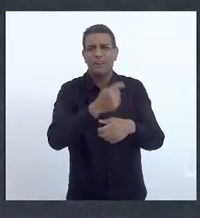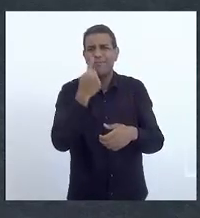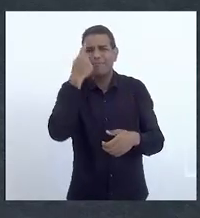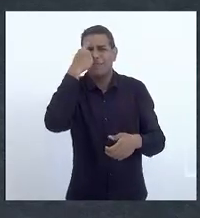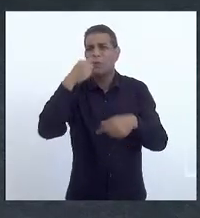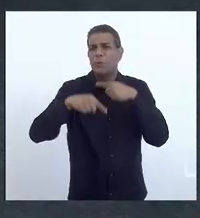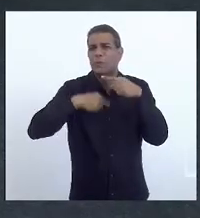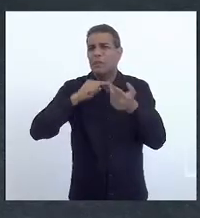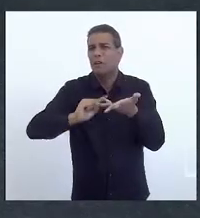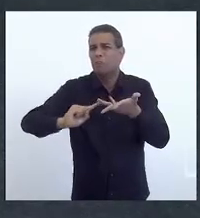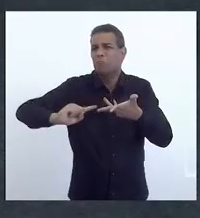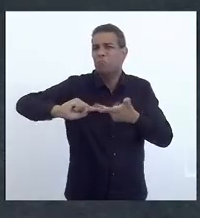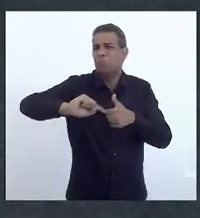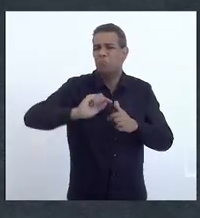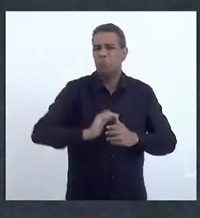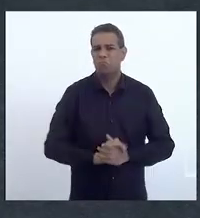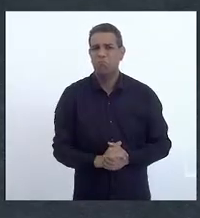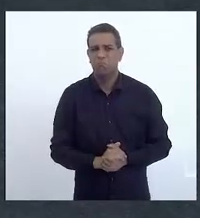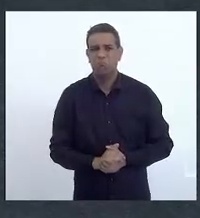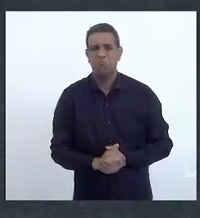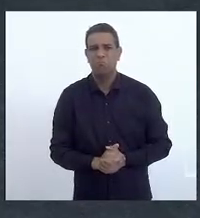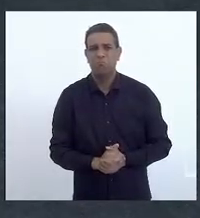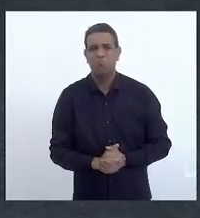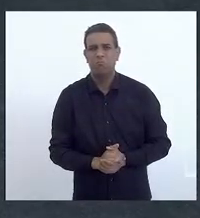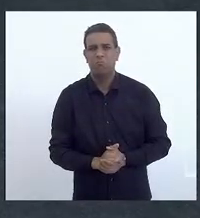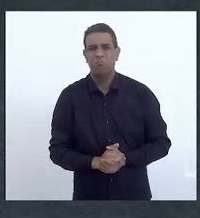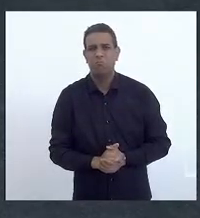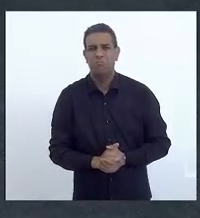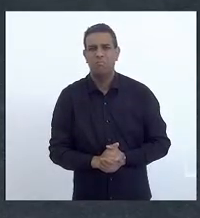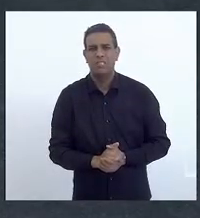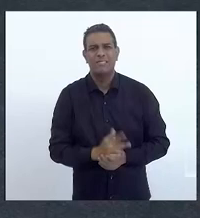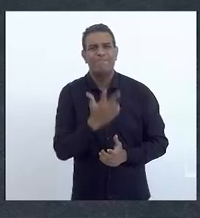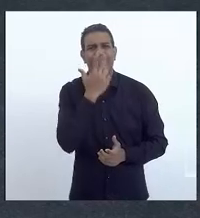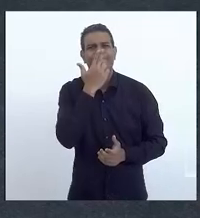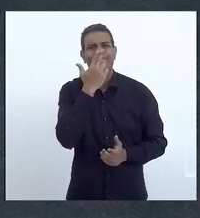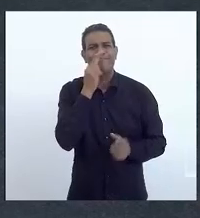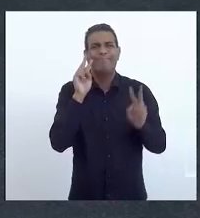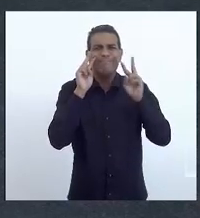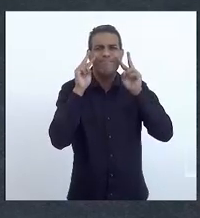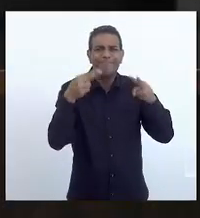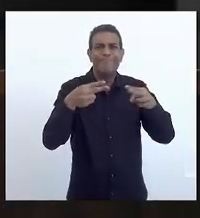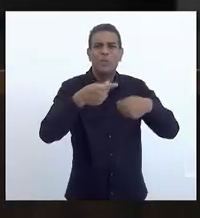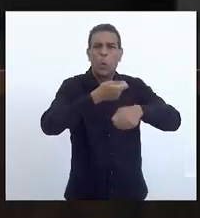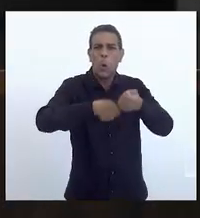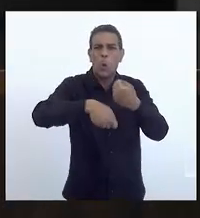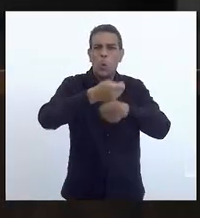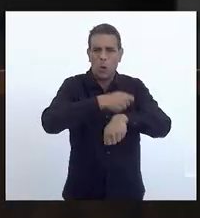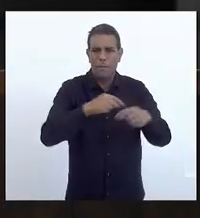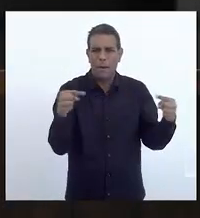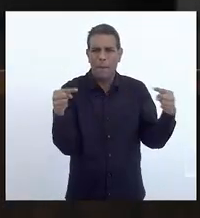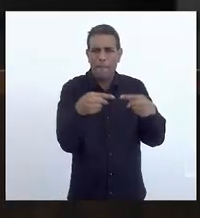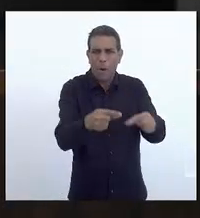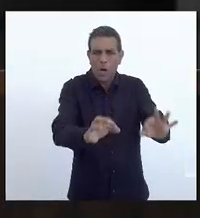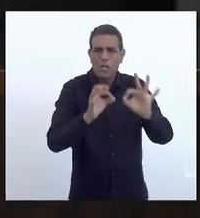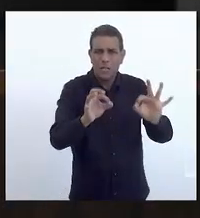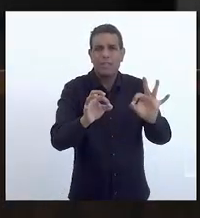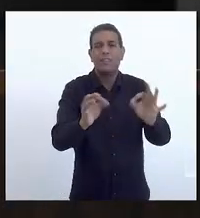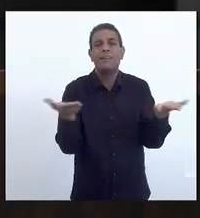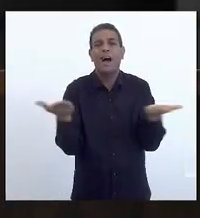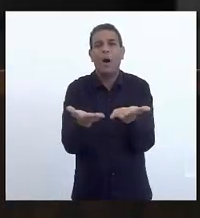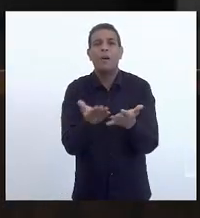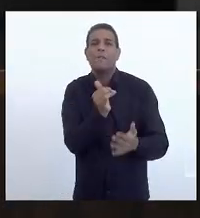dúvida? Acho que eu, quando falei, eu acho que eu bobiei. Era a economia que eu estava dando para falta ainda a economia. Minas e